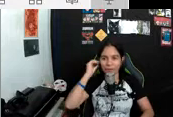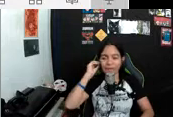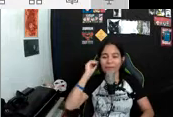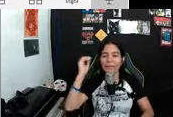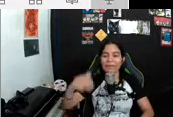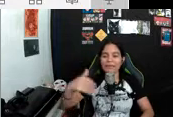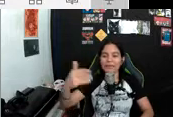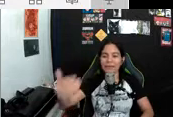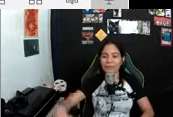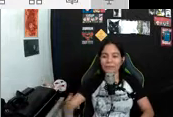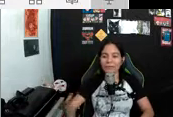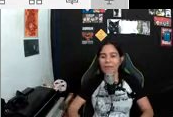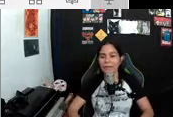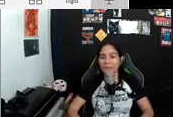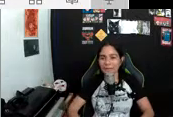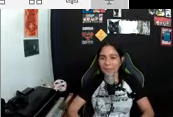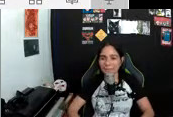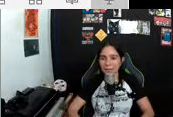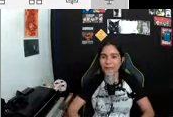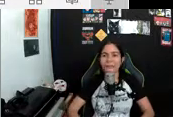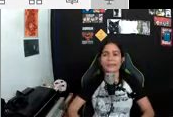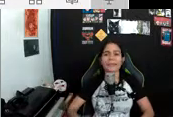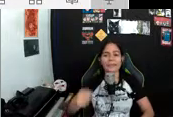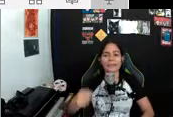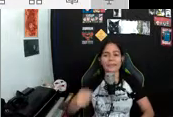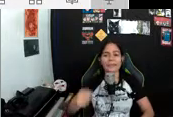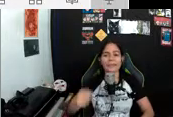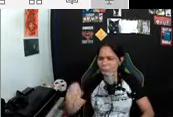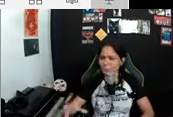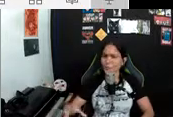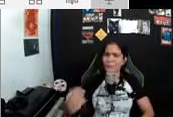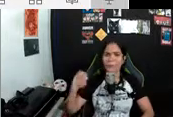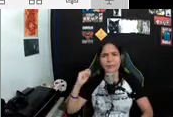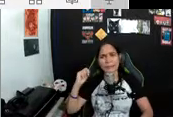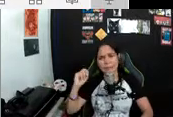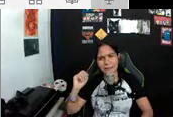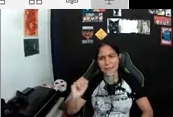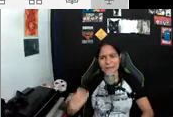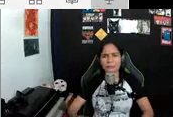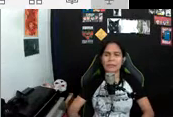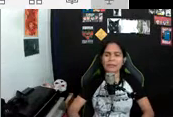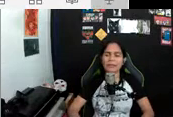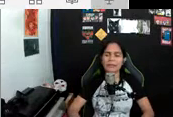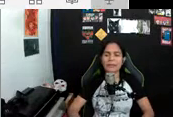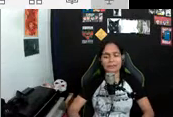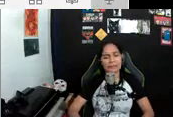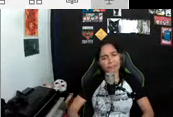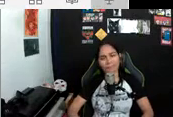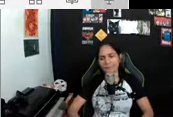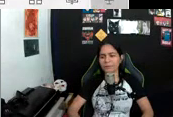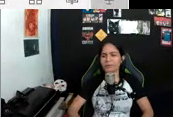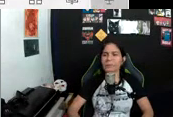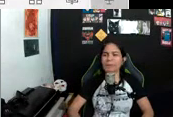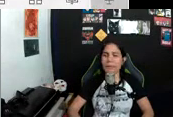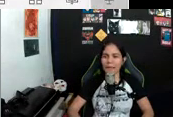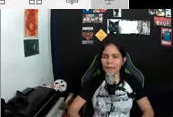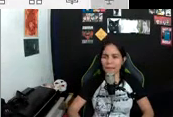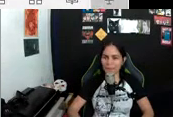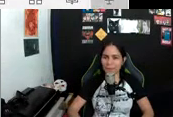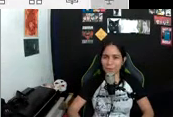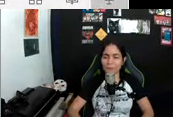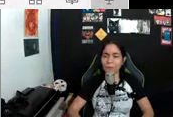farmacêutica. E tinha um colega de trabalho que só vivia botando atestado, né? Botando atestado. Aí ela disse, não, isso